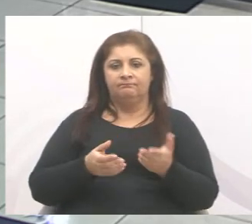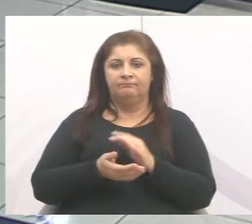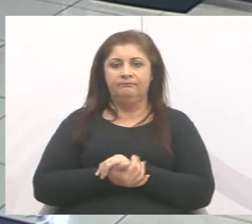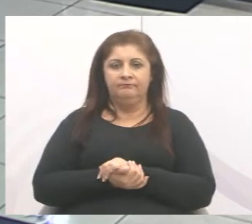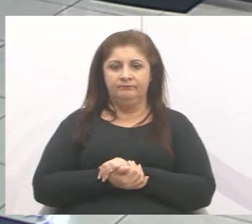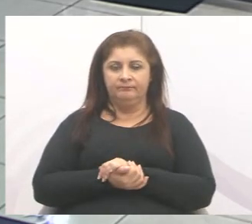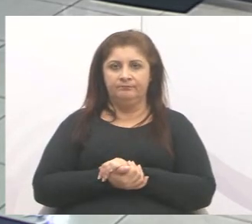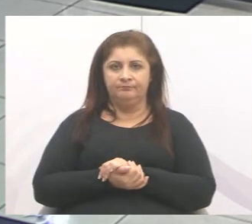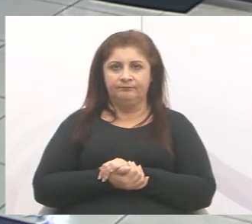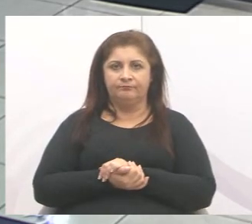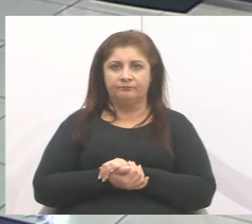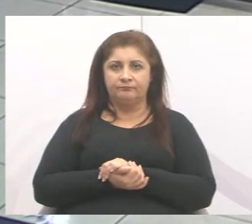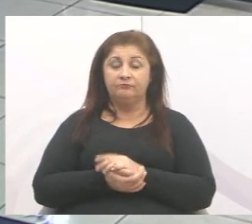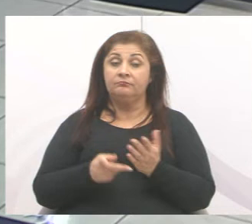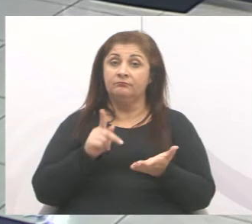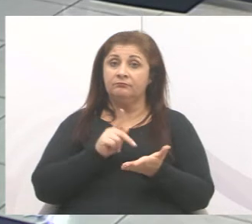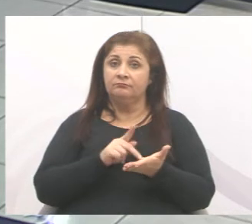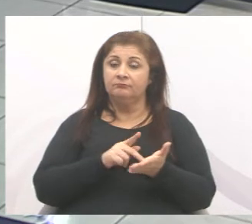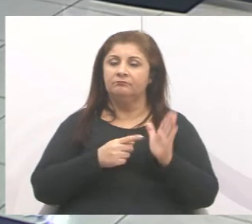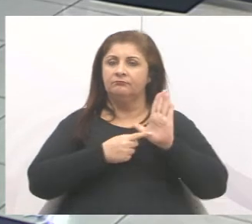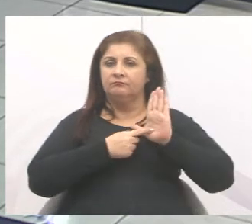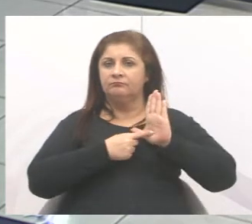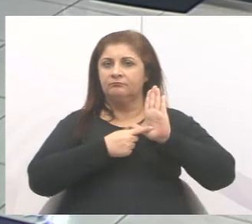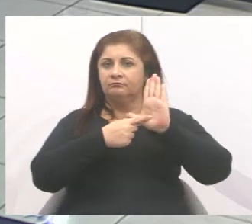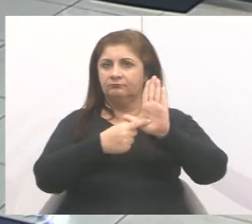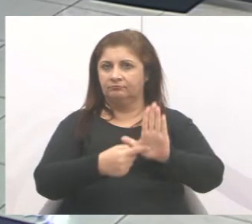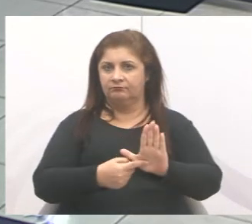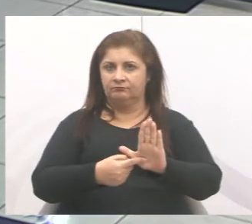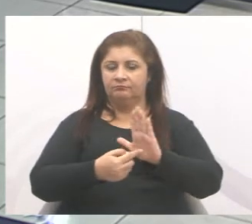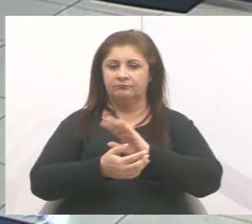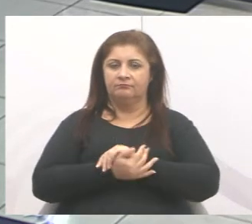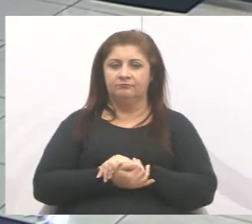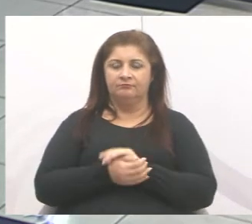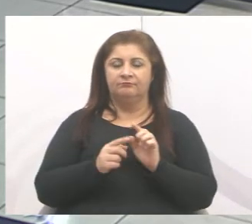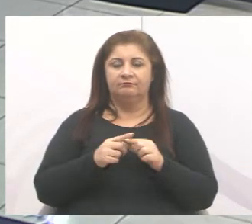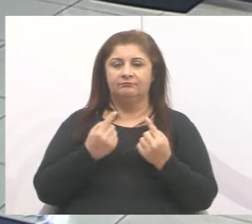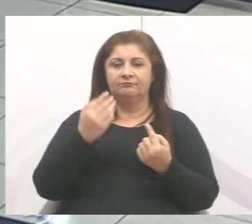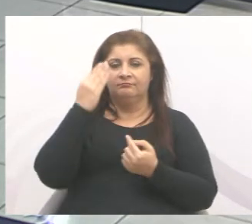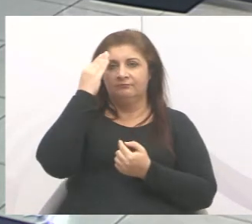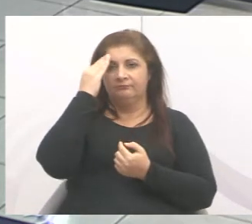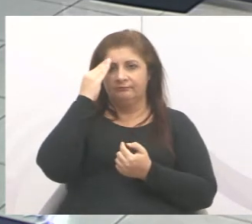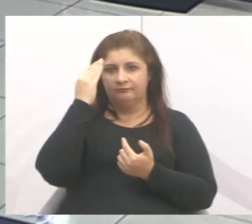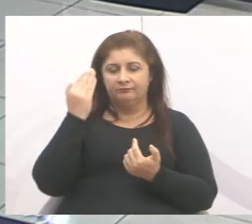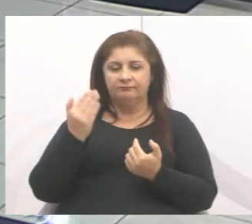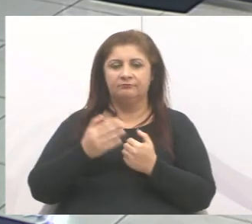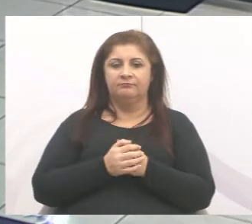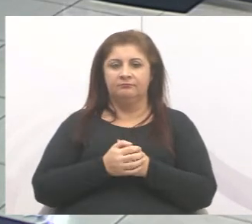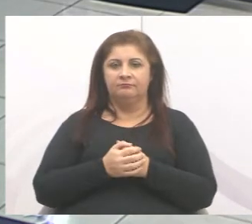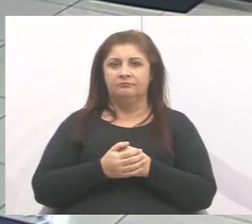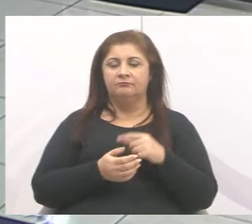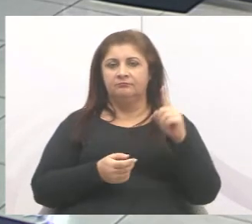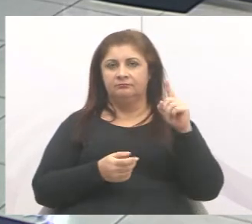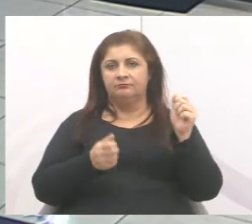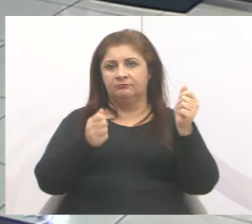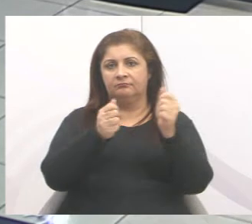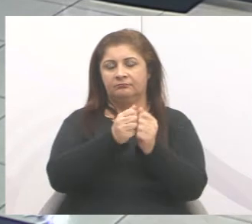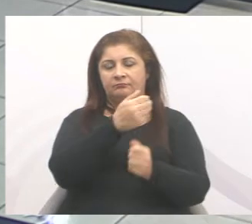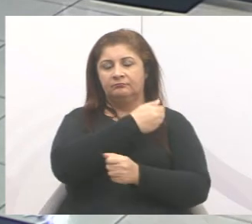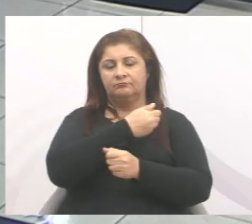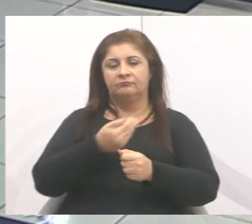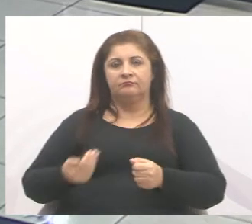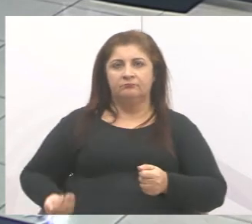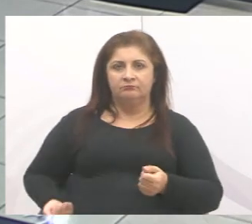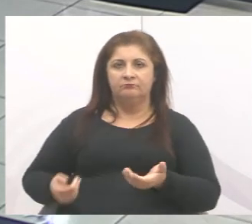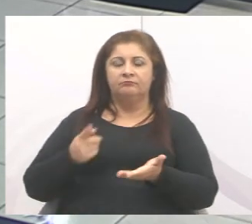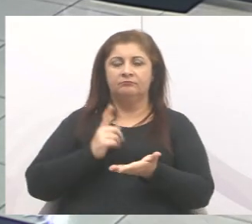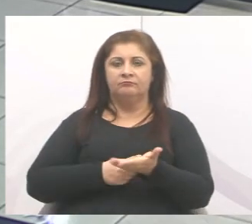para que fique realmente exposta, né? Mas eu sei, como base e como sendo do governo, esse